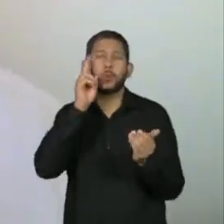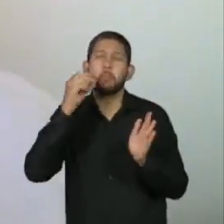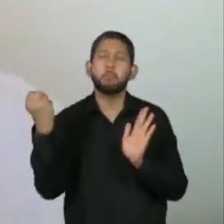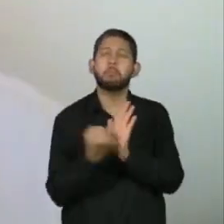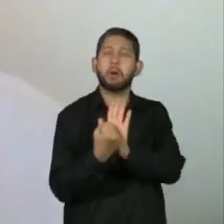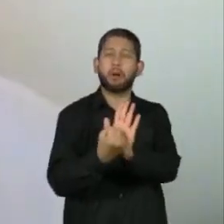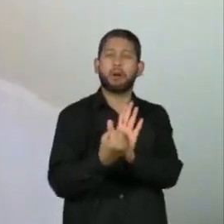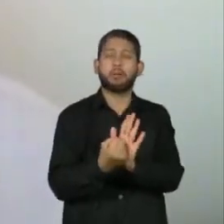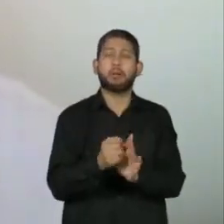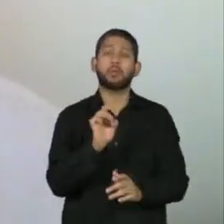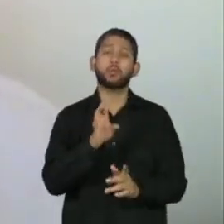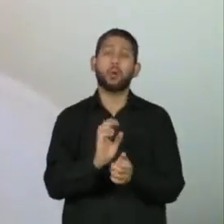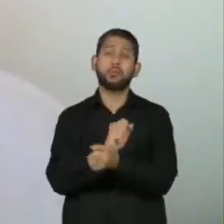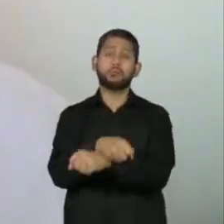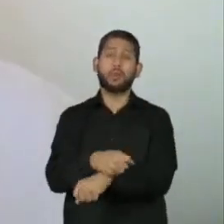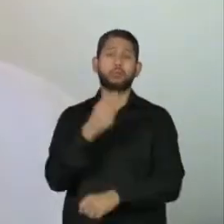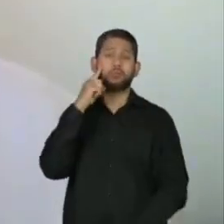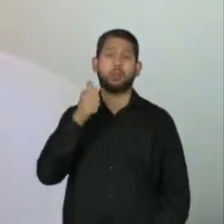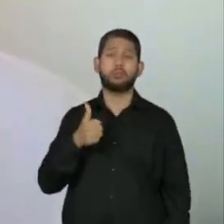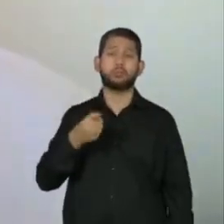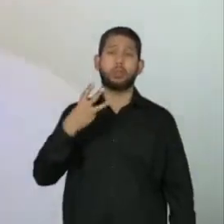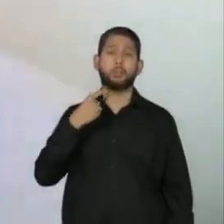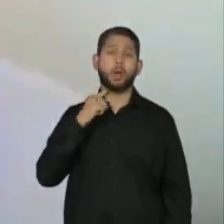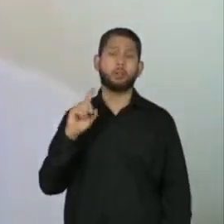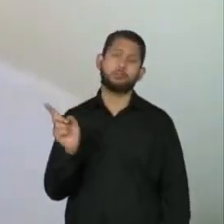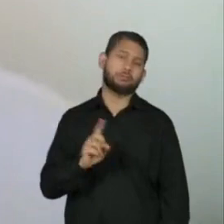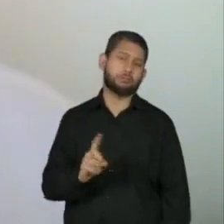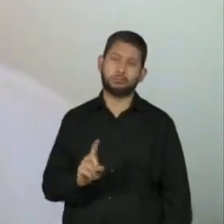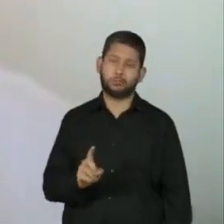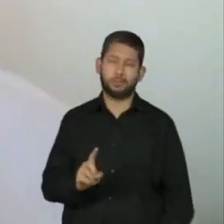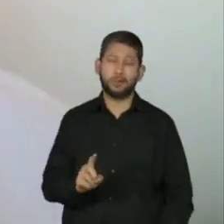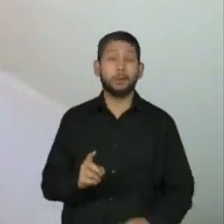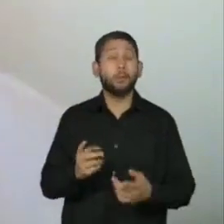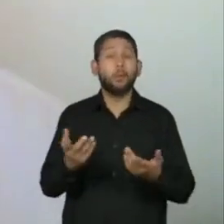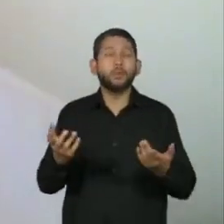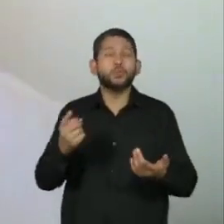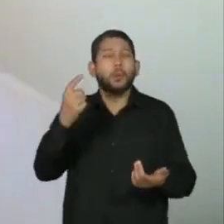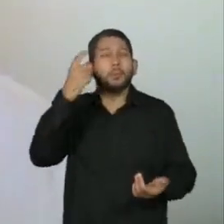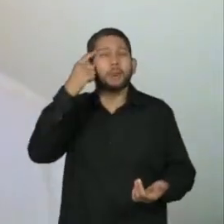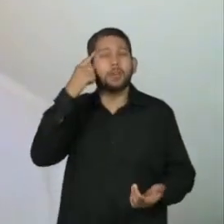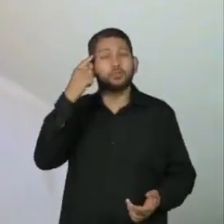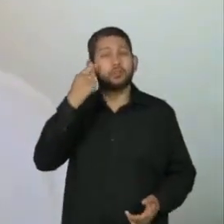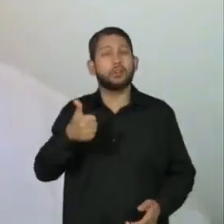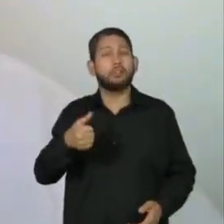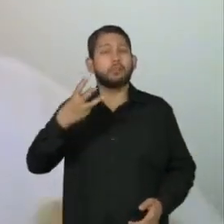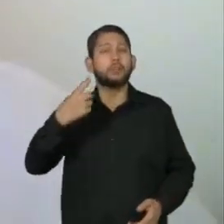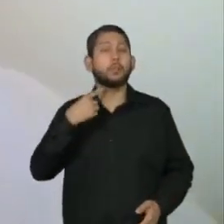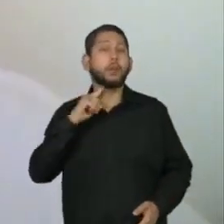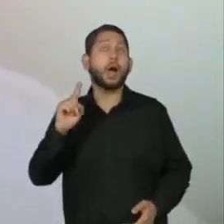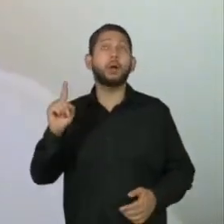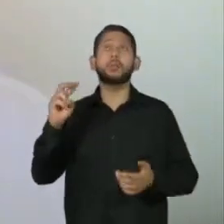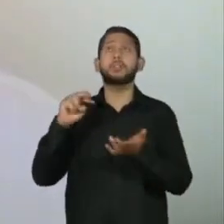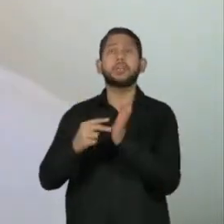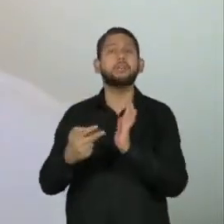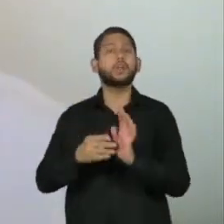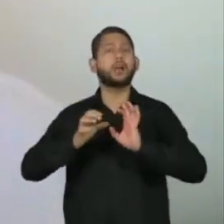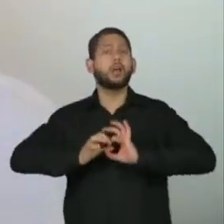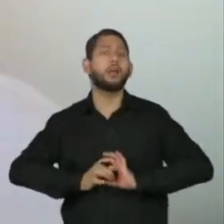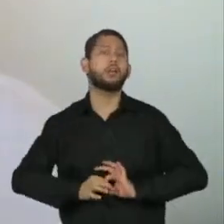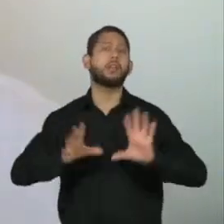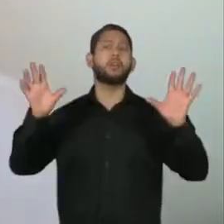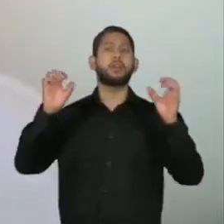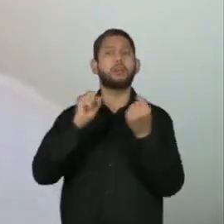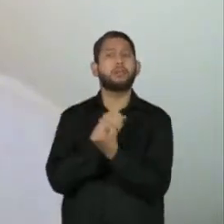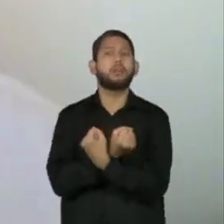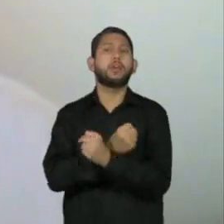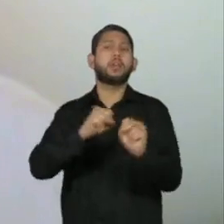que não se resume ao 13 de maio e muito menos a ideia de que o 13 de maio foi uma redenção, digamos assim,